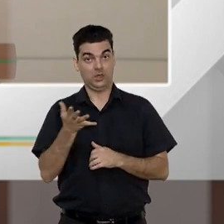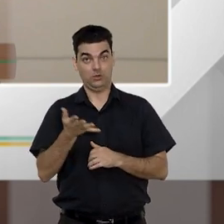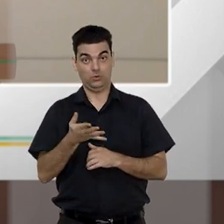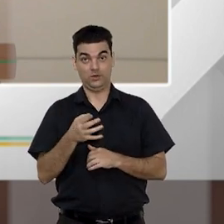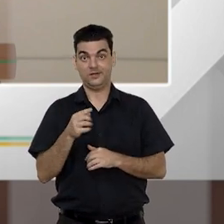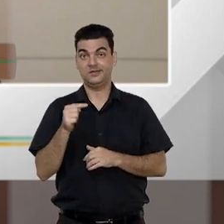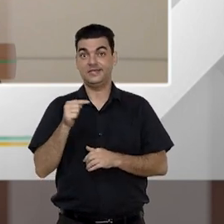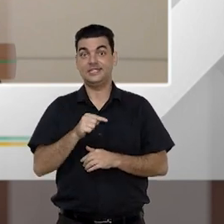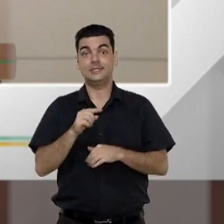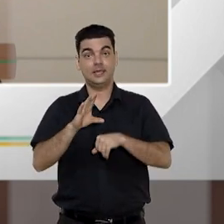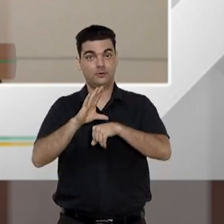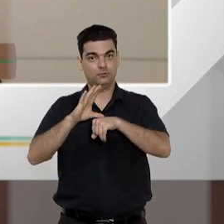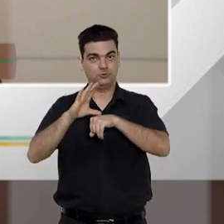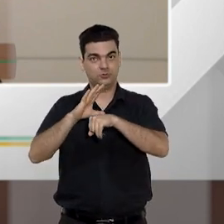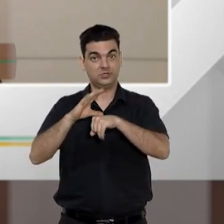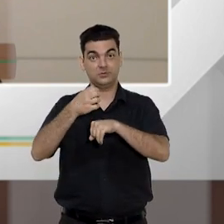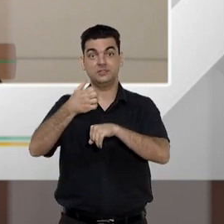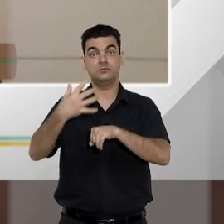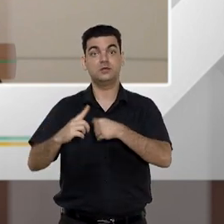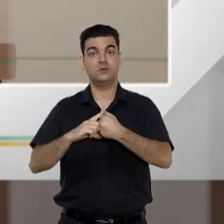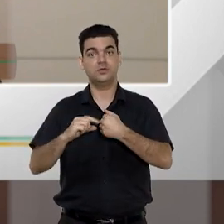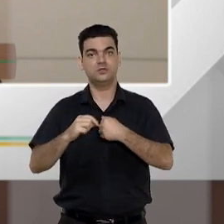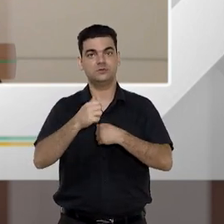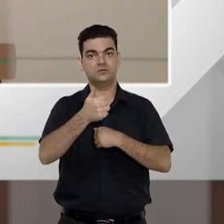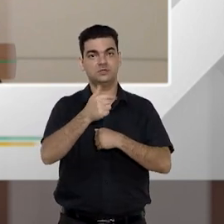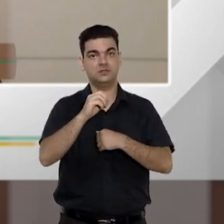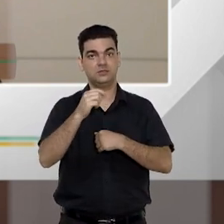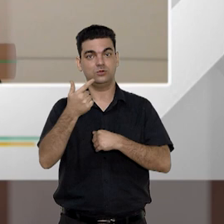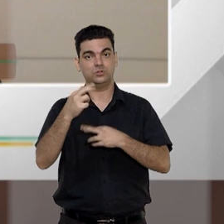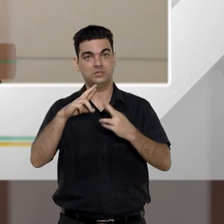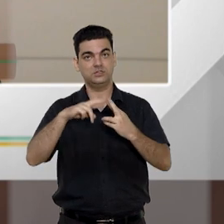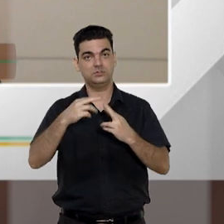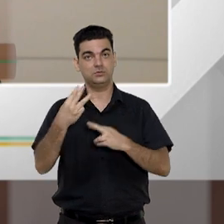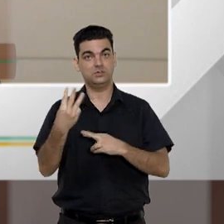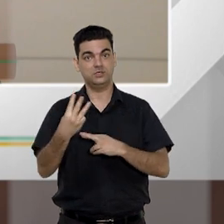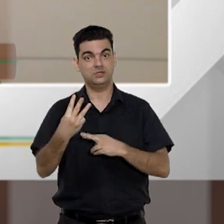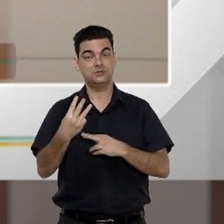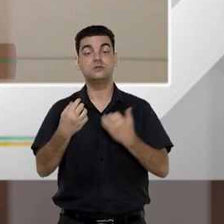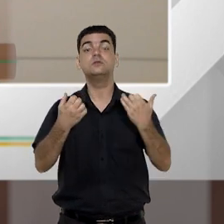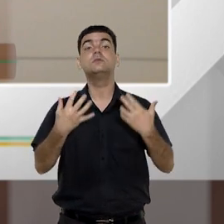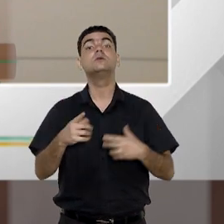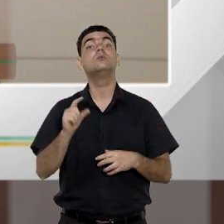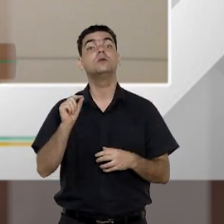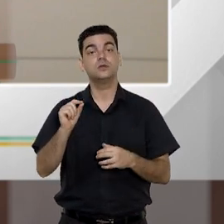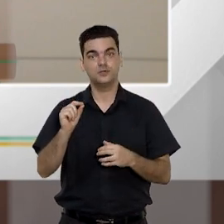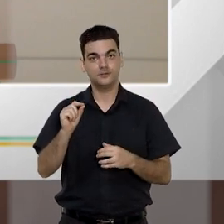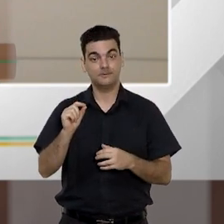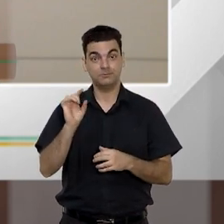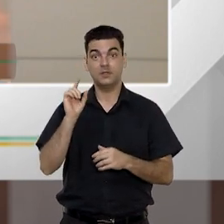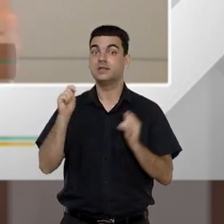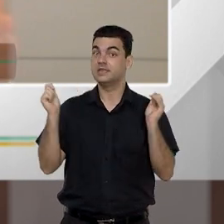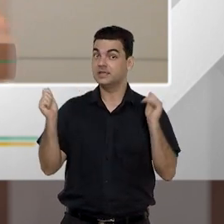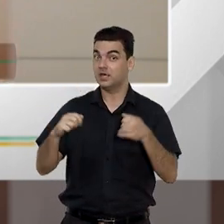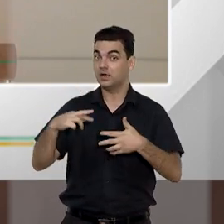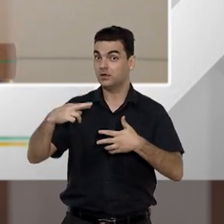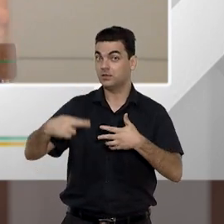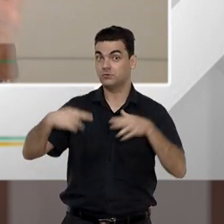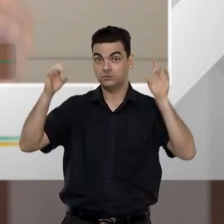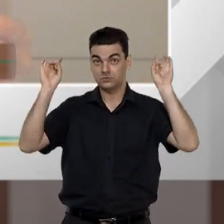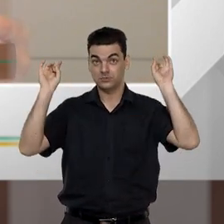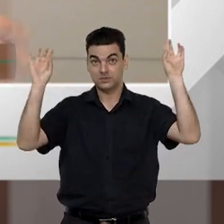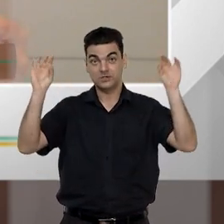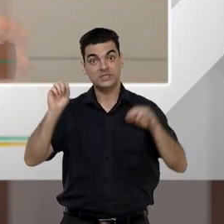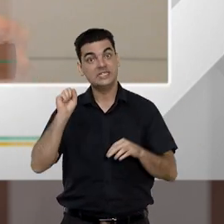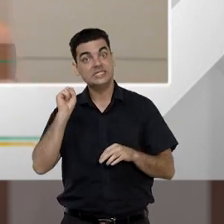disso? O motivo disso, basicamente, é que na Constituição nós temos o artigo 102, inciso 3º, com a previsão de que